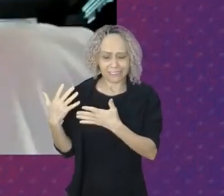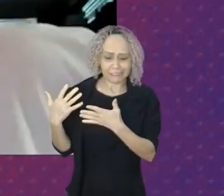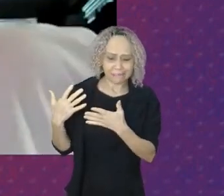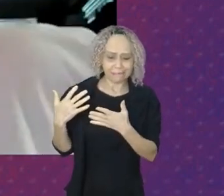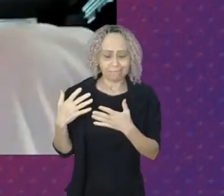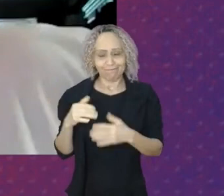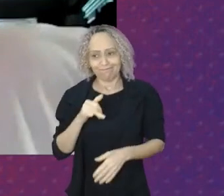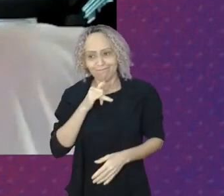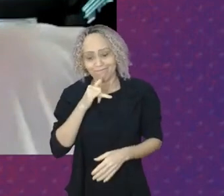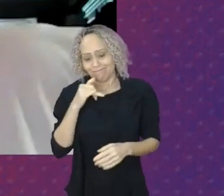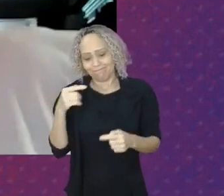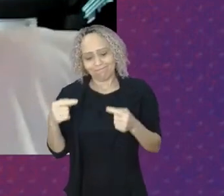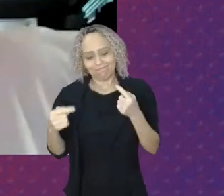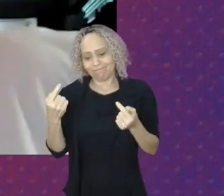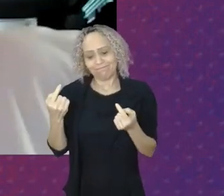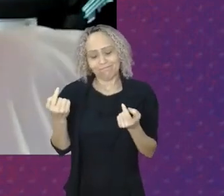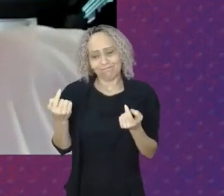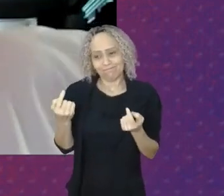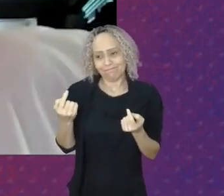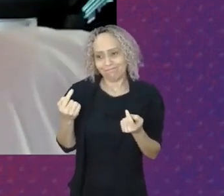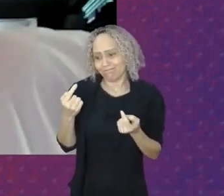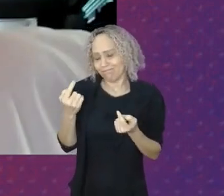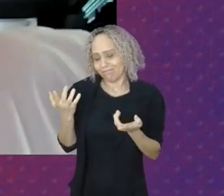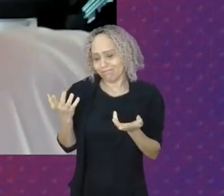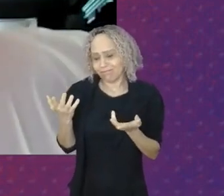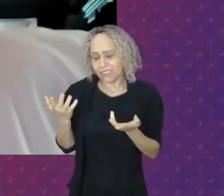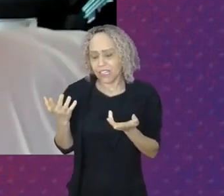né? Apesar de, durante